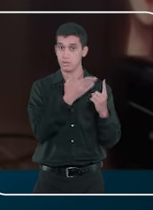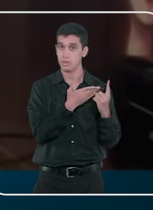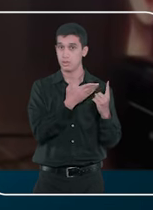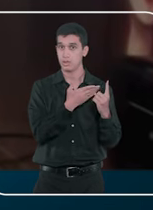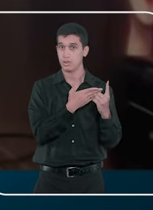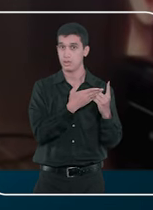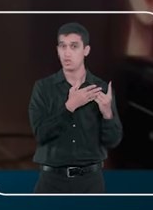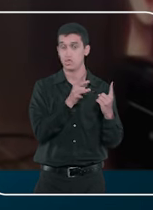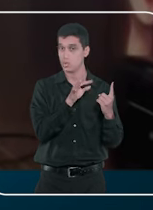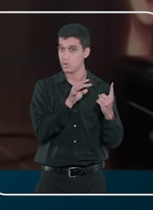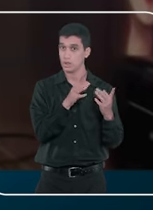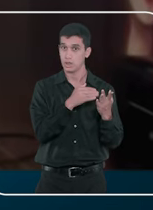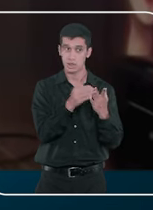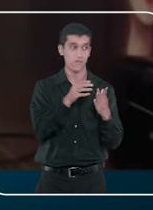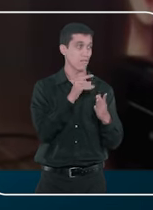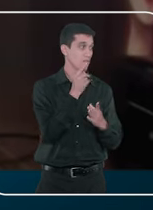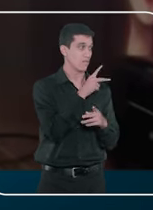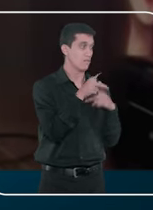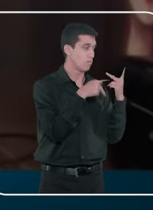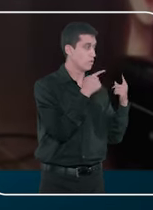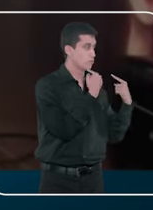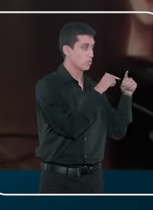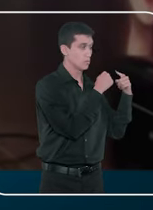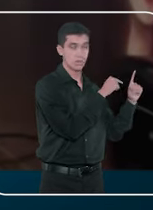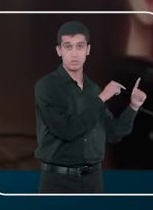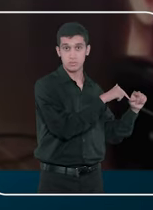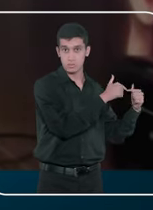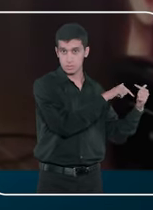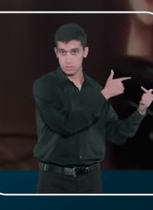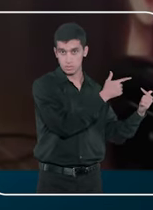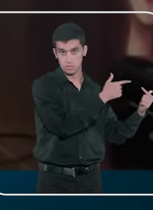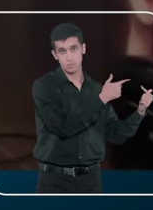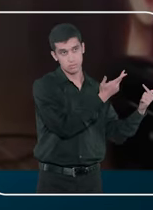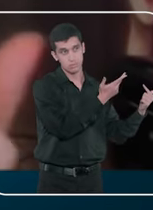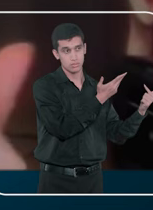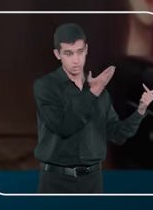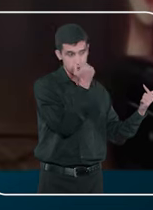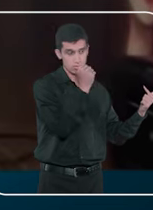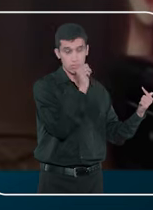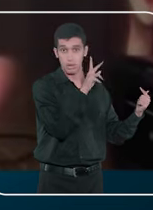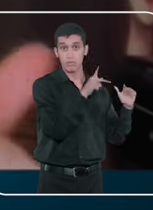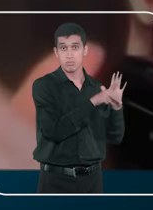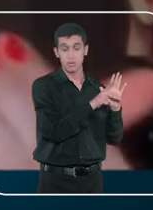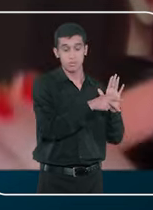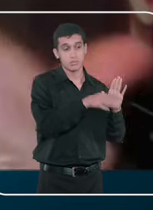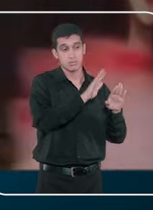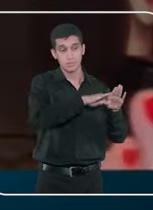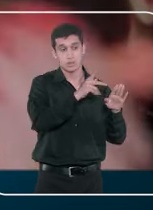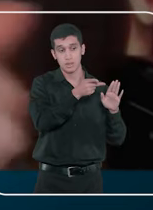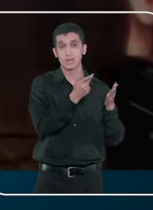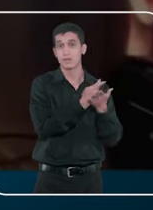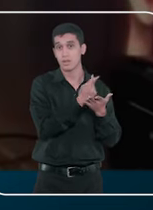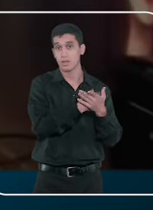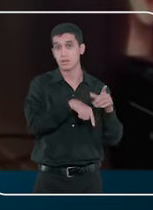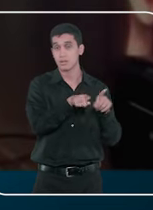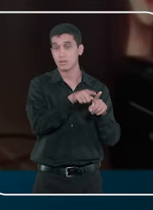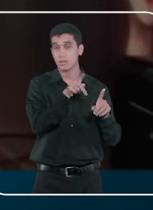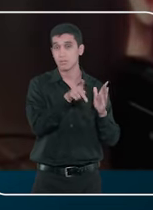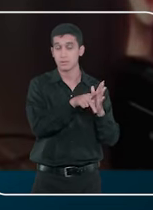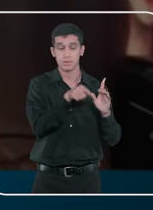somente imputa a terceiro responsabilidade, isso aqui é um mero testemunho. A colaboração parte do pressuposto da assunção